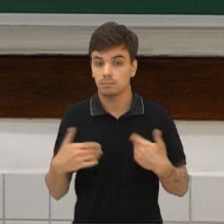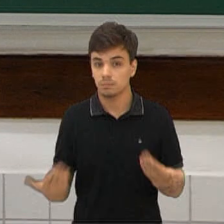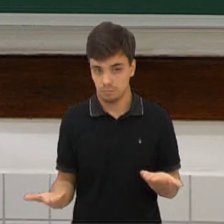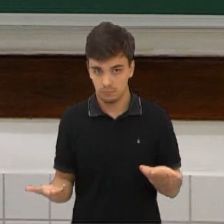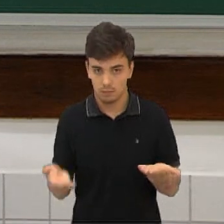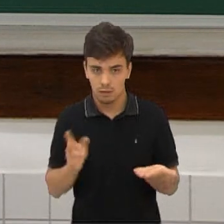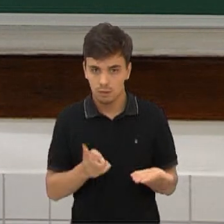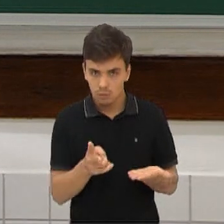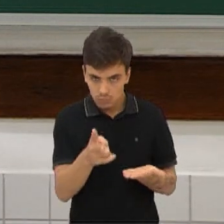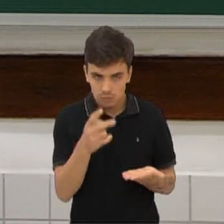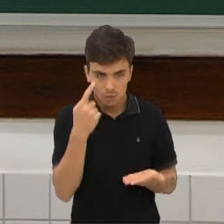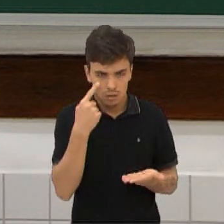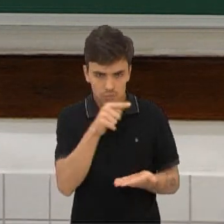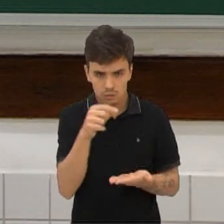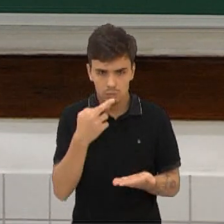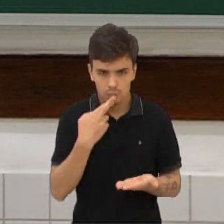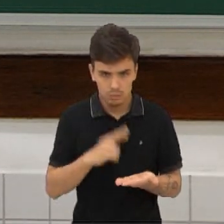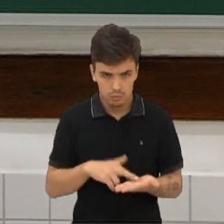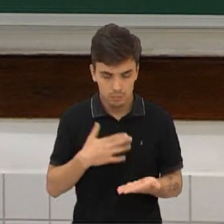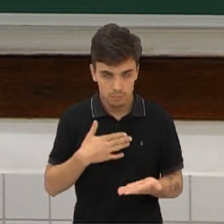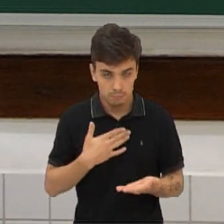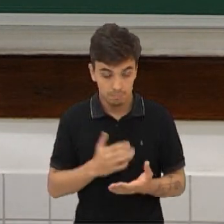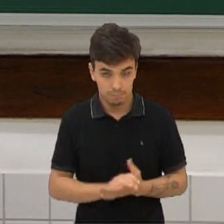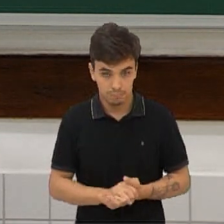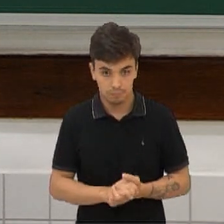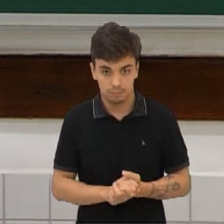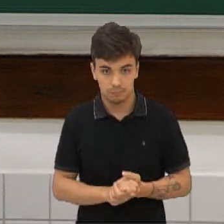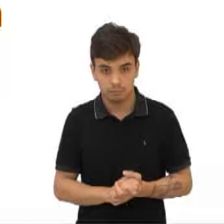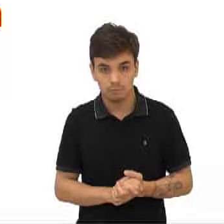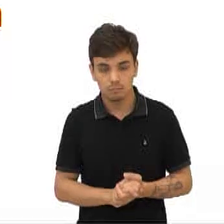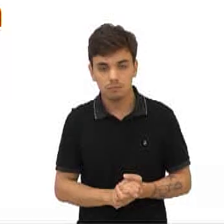Vamos lá então, vamos ver o que você respondeu para mim? Pois é,